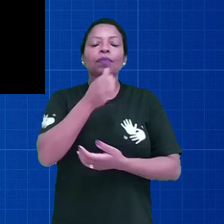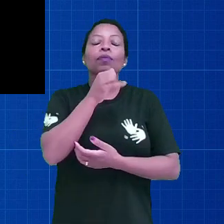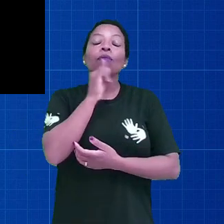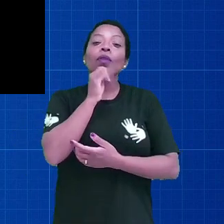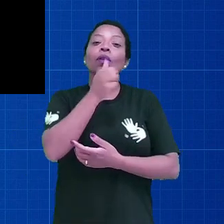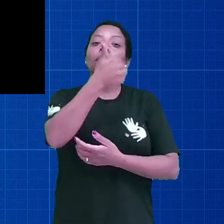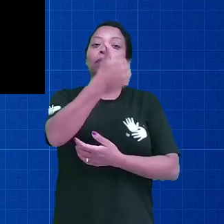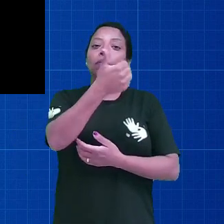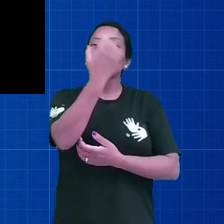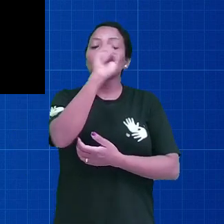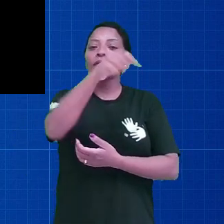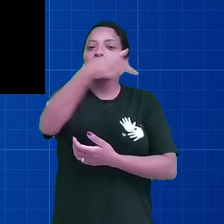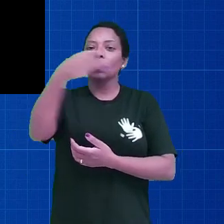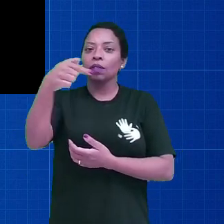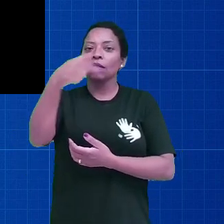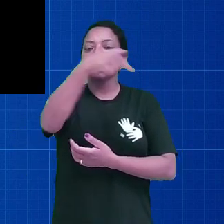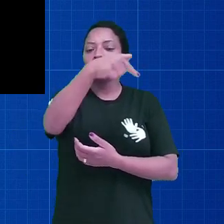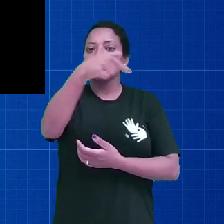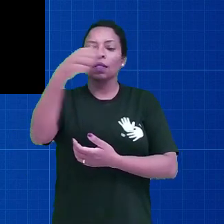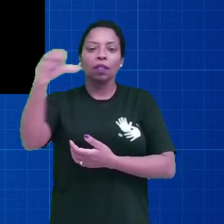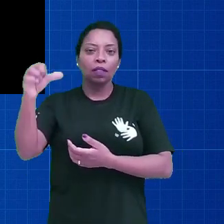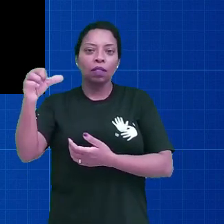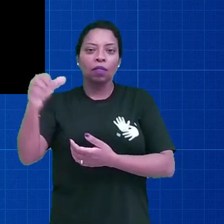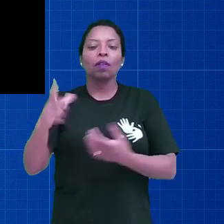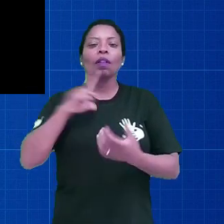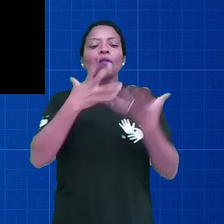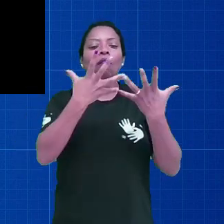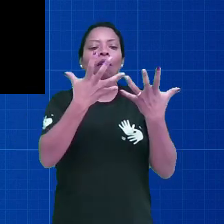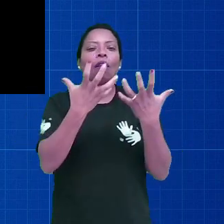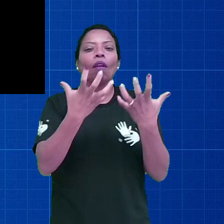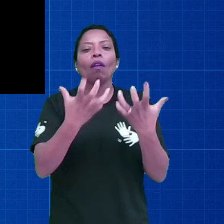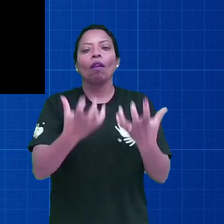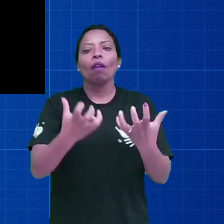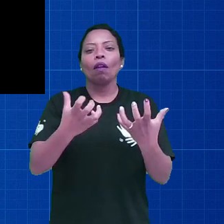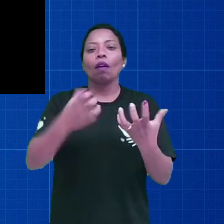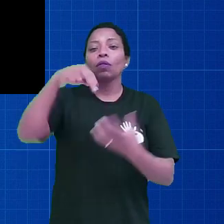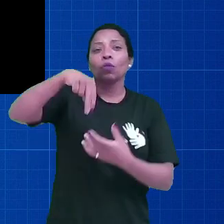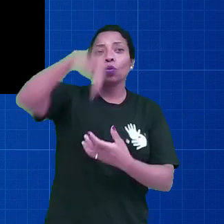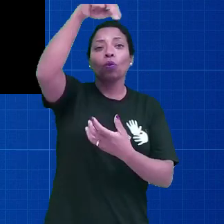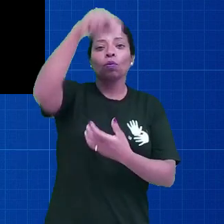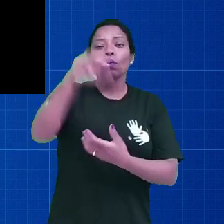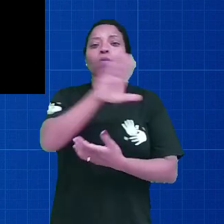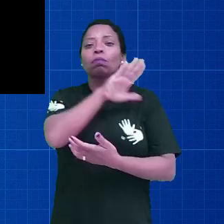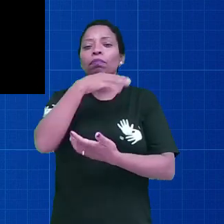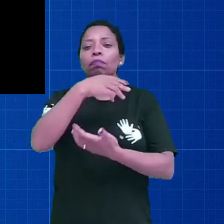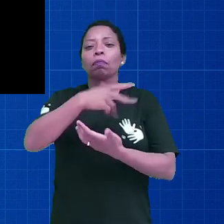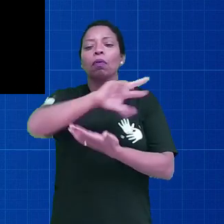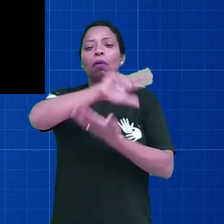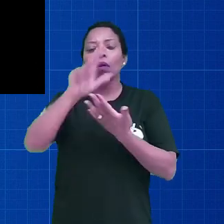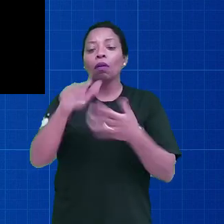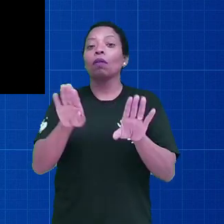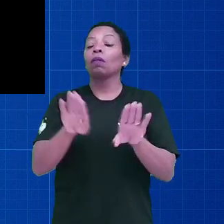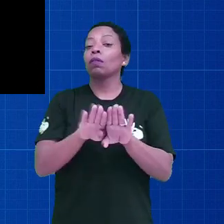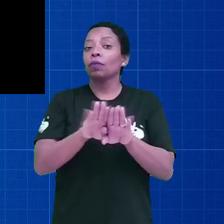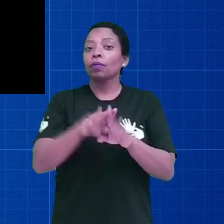1877, 1879, seca que matou mais de 500 mil nordestinos e mais de 5 milhões de asiáticos.